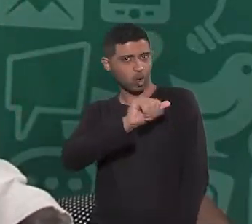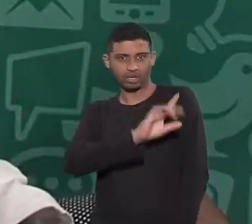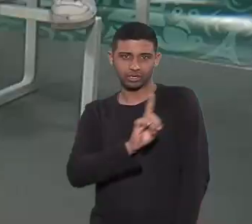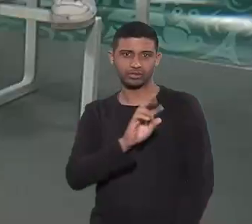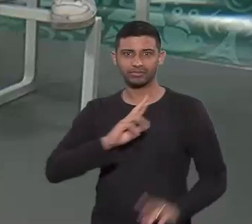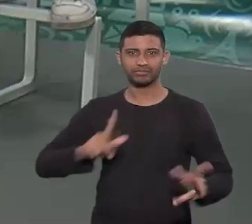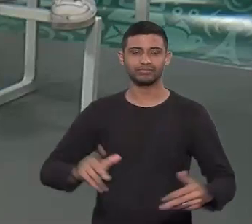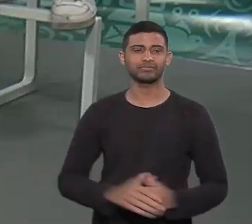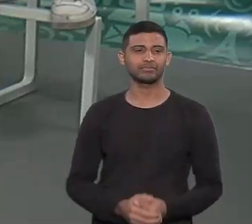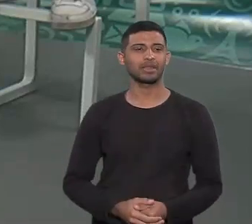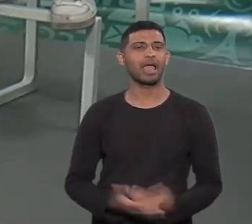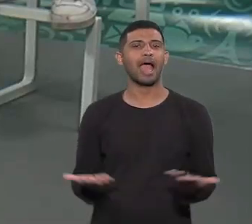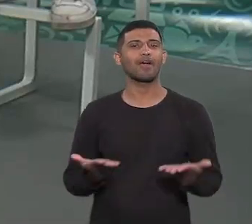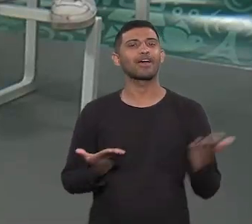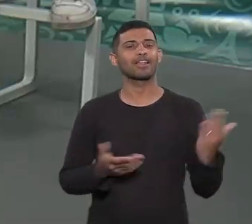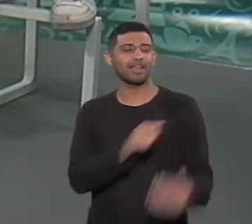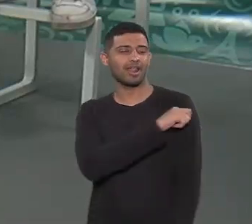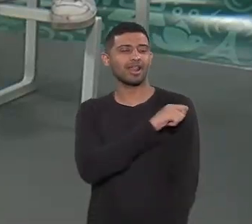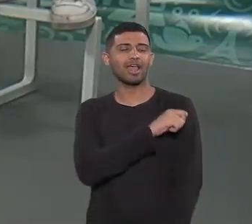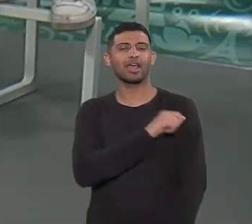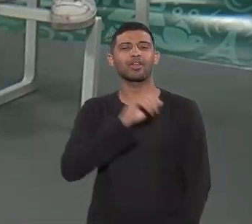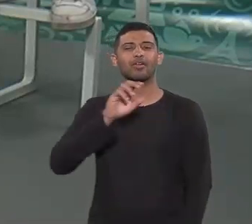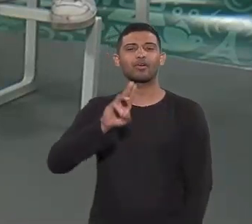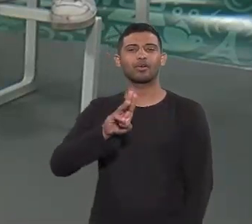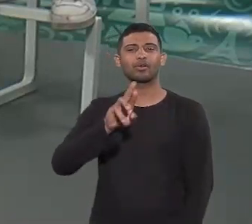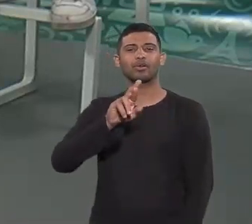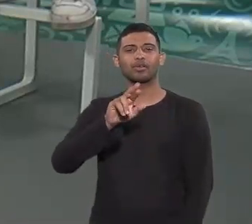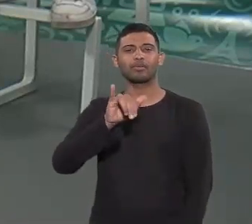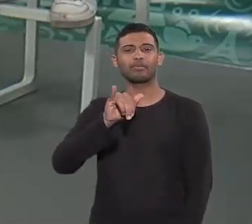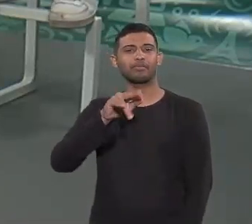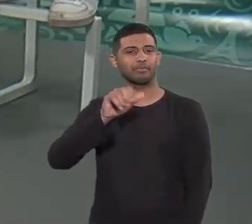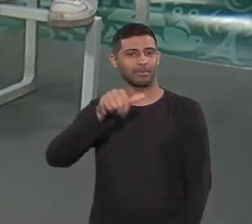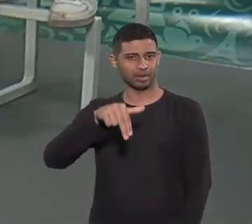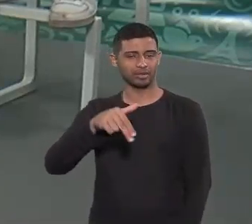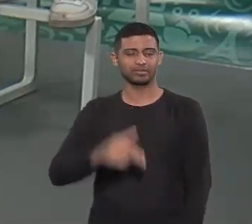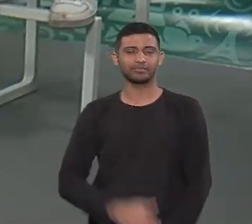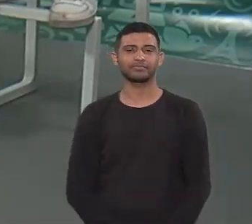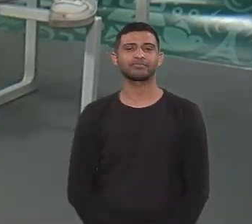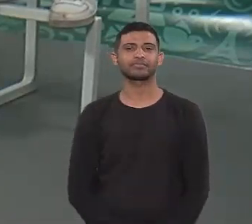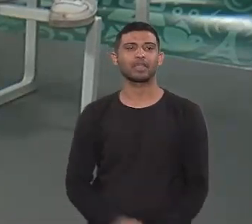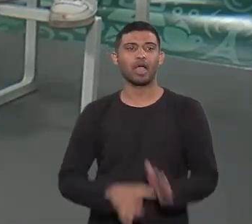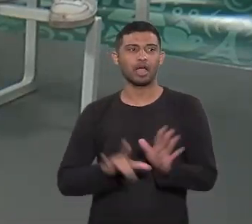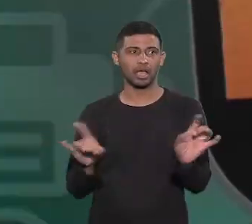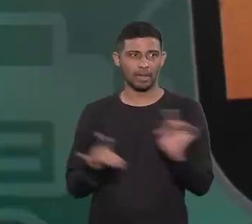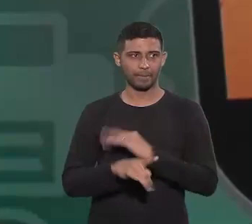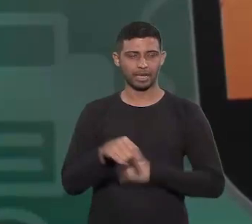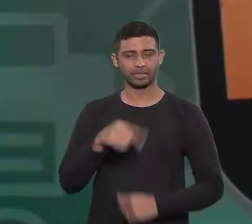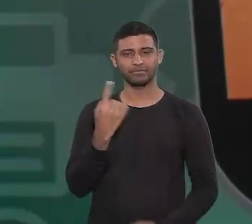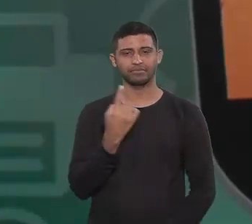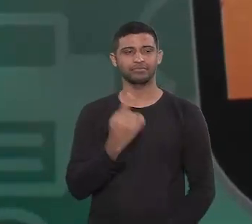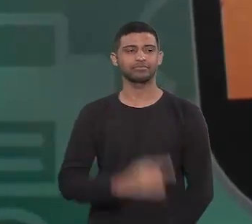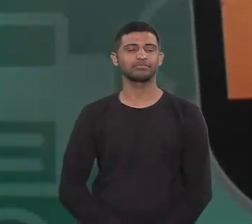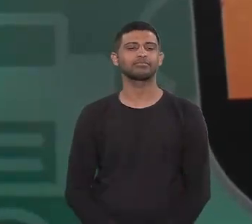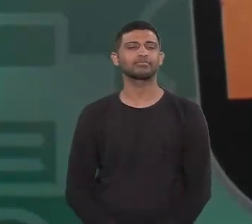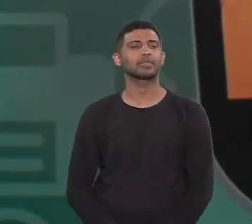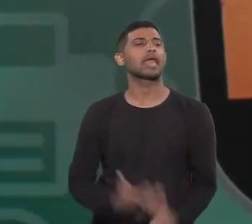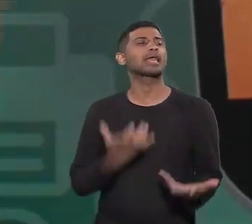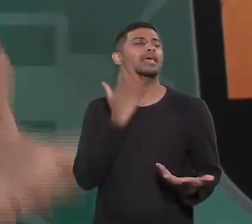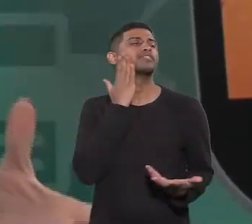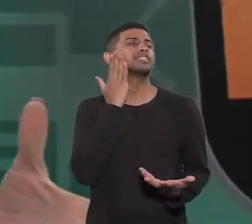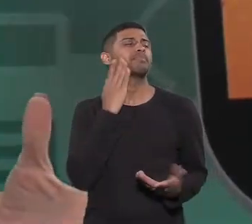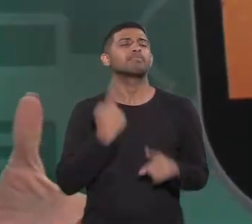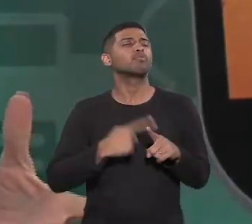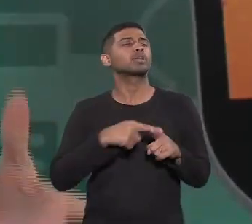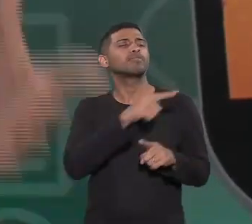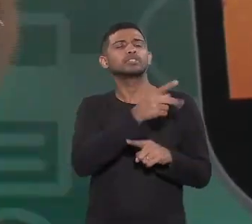dele. Vamos lá, Brian, para a gente conversar com você também antes de encerrar esse bloco. Queria saber por